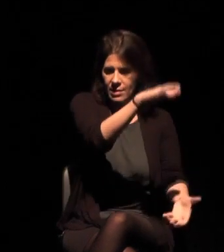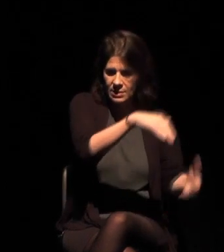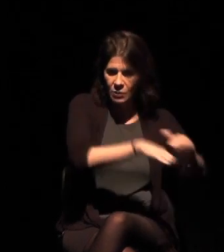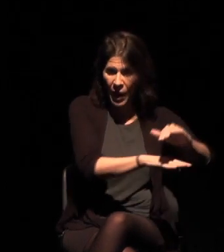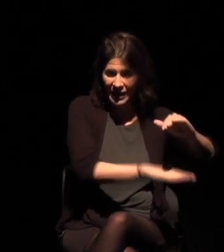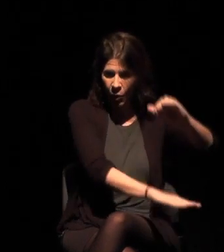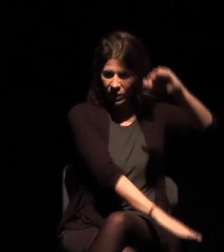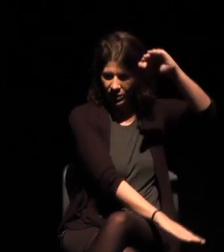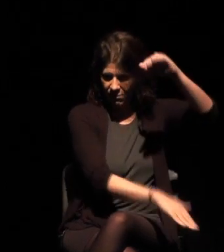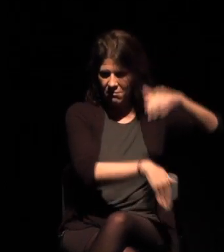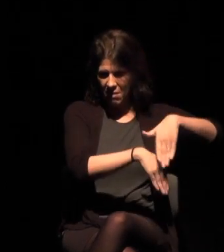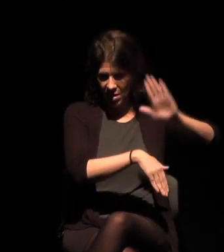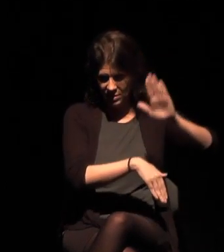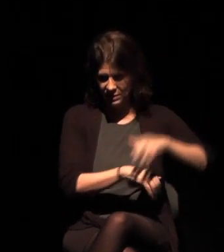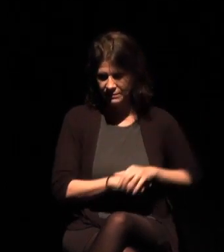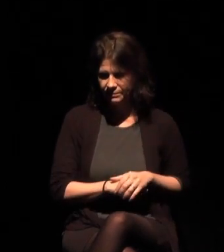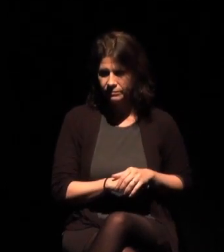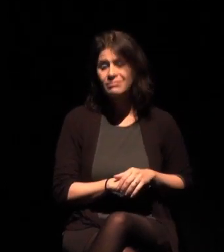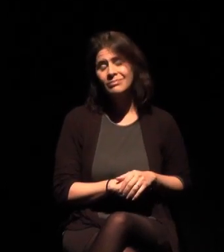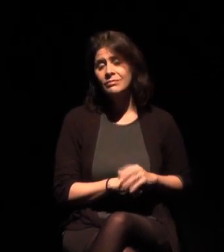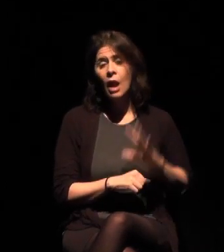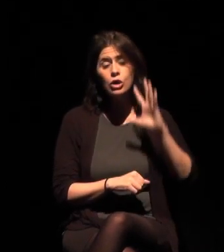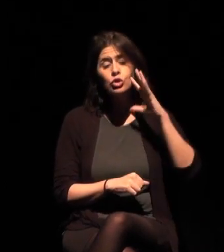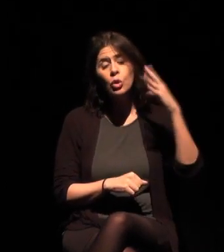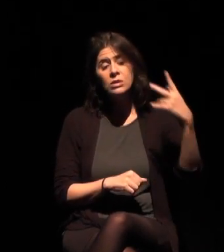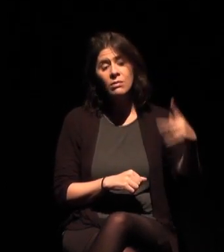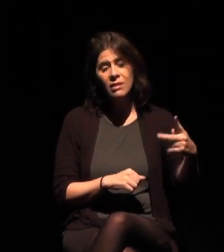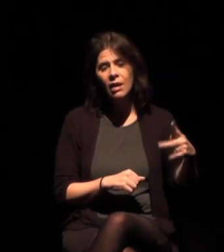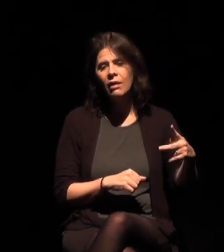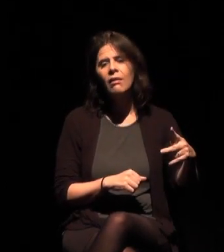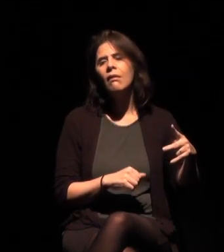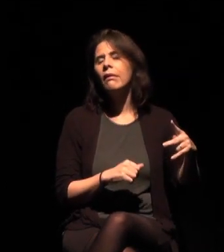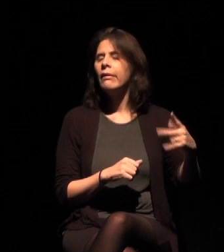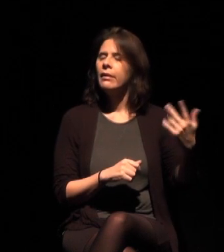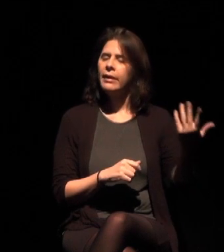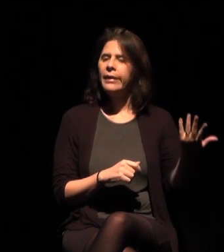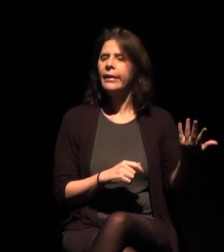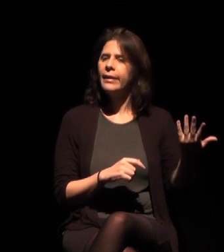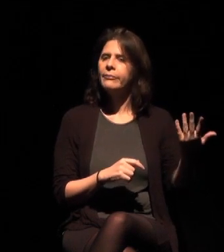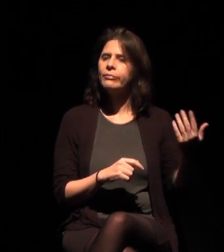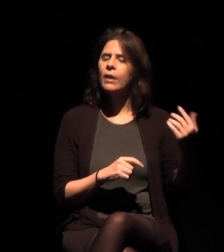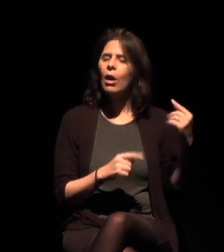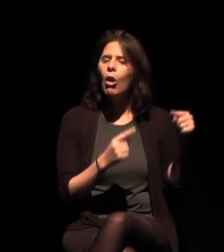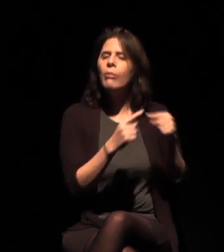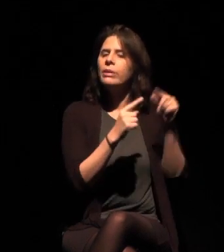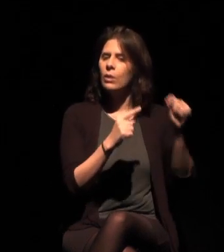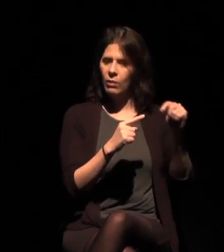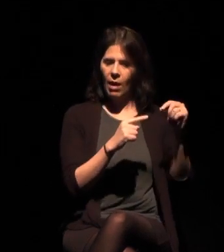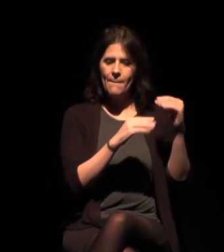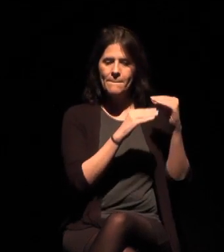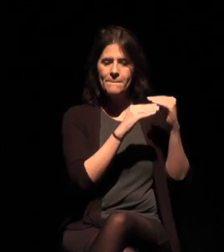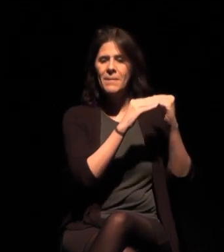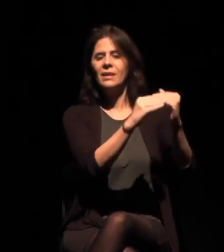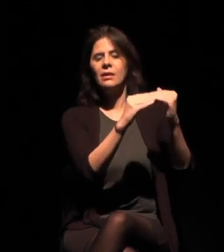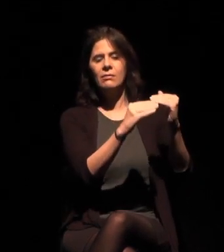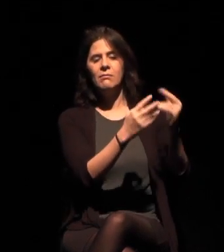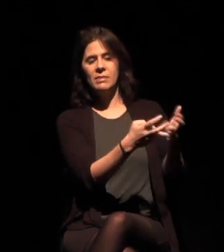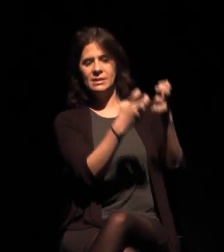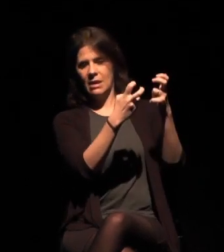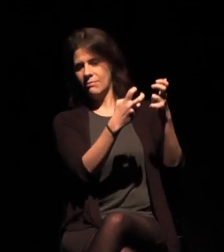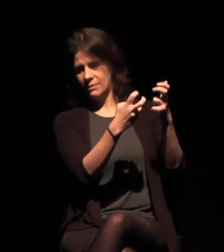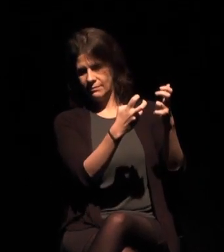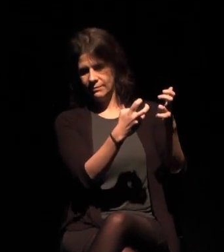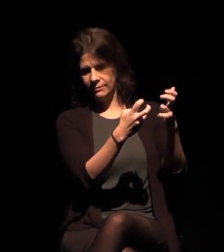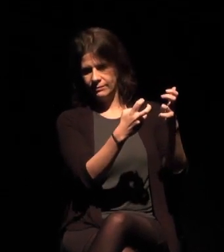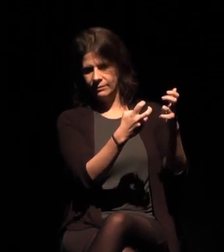dia em ea é muito mais uma solução baseada em reconhecimento de padrões então você reconhece padrões que estão nos dados e